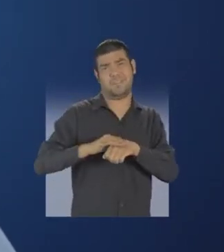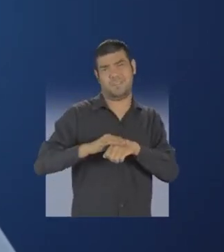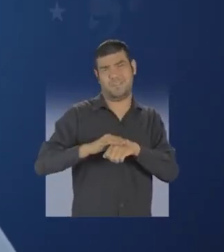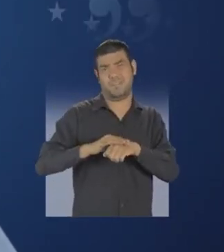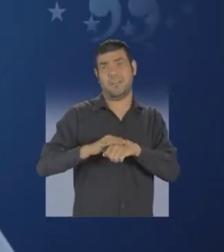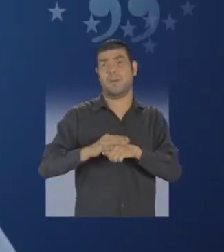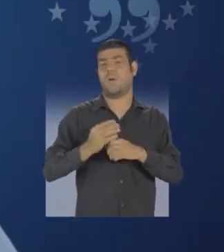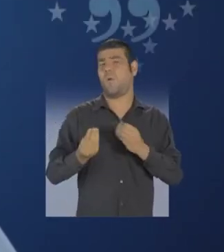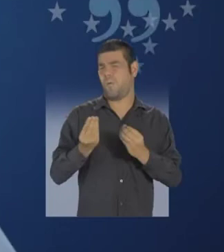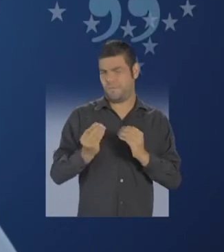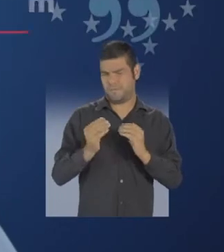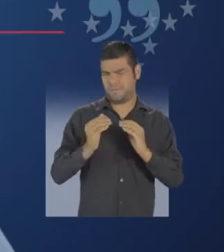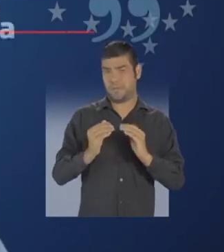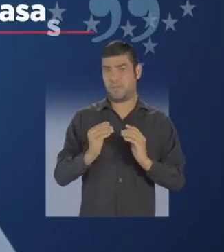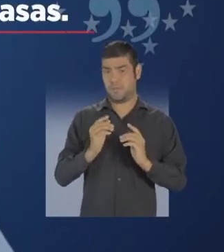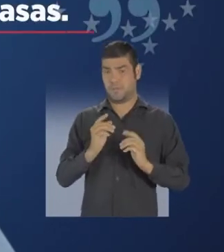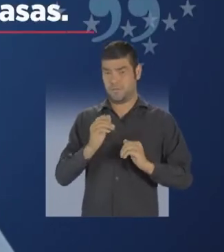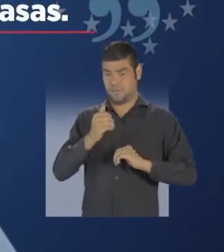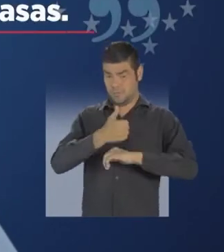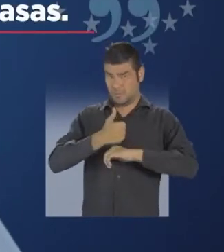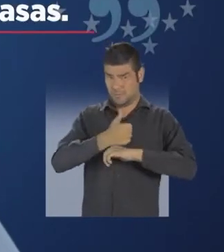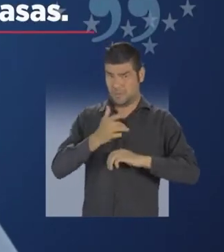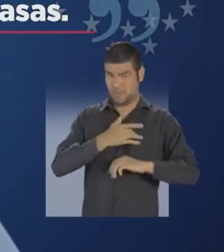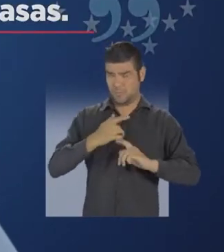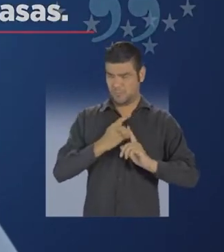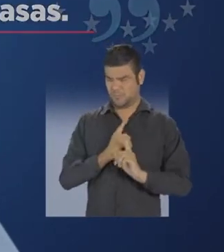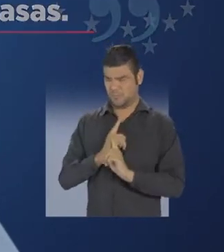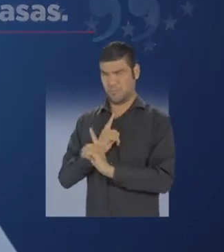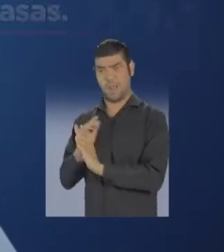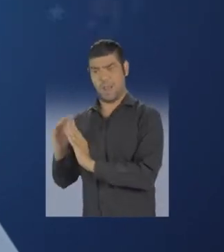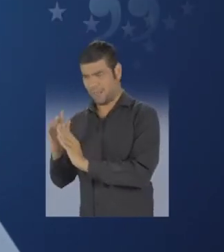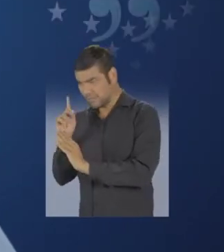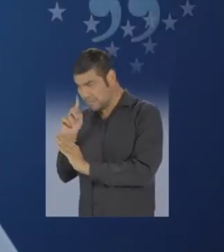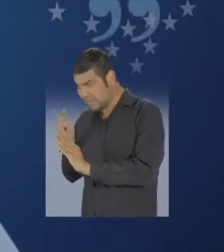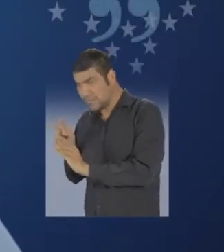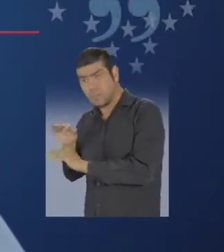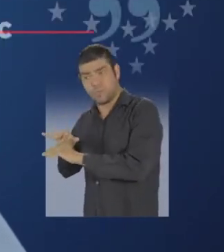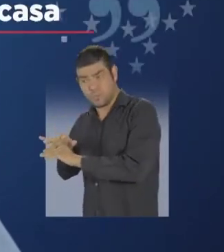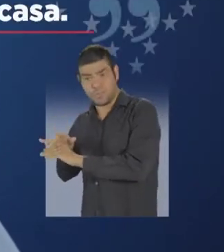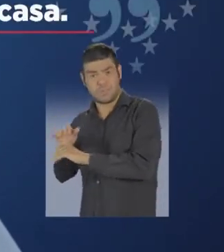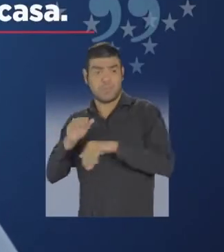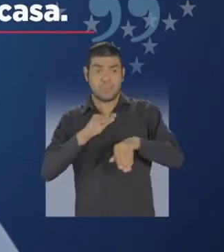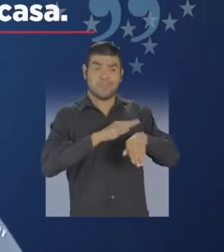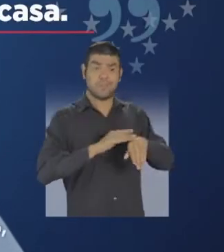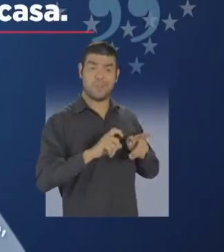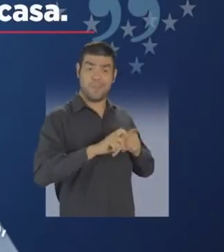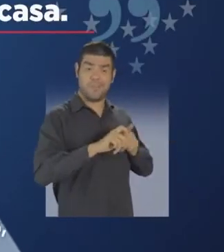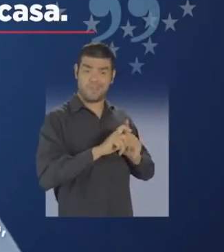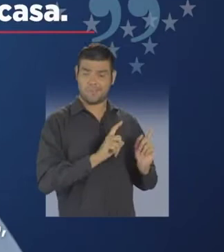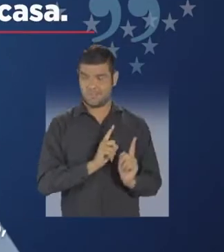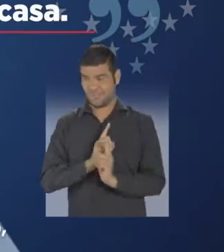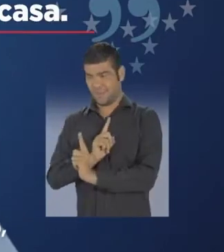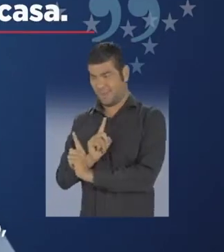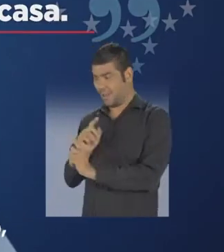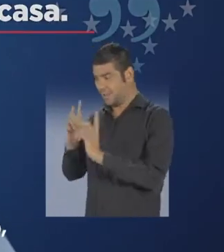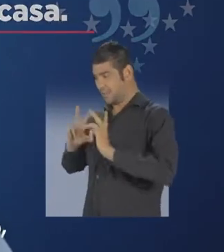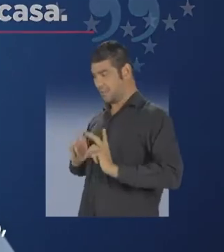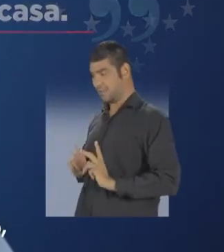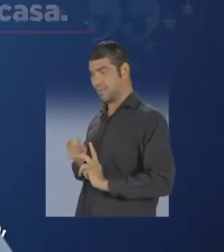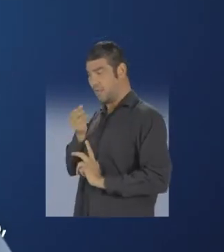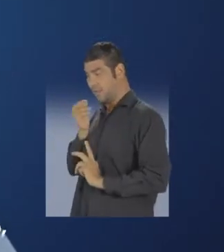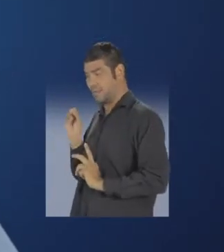existentes. Os agentes de saúde visitam as casas e, quando identificam um doente, chamam o médico, que vai até lá, examina o paciente e